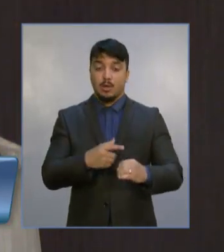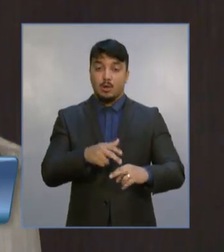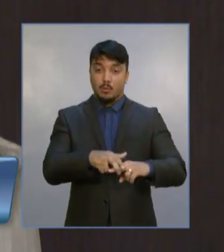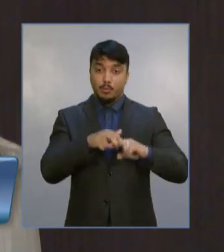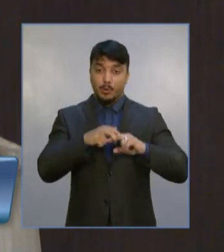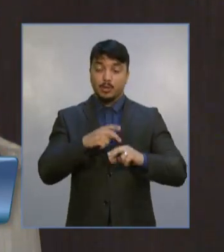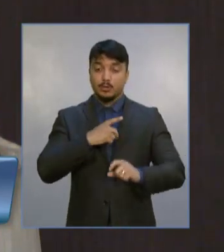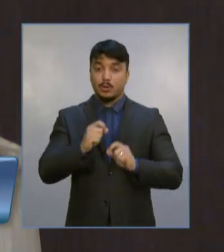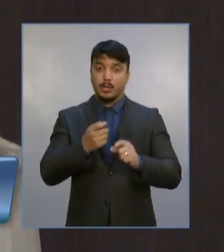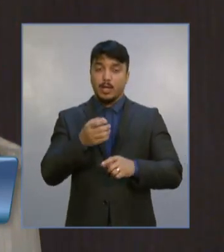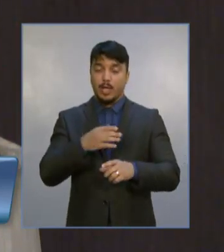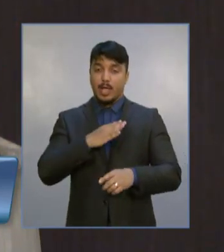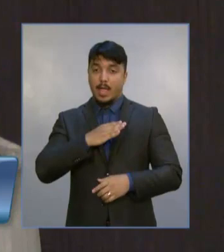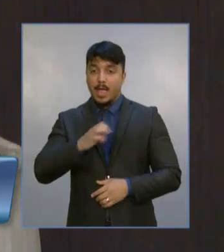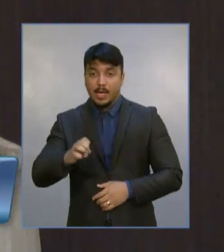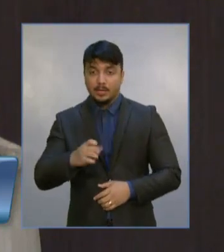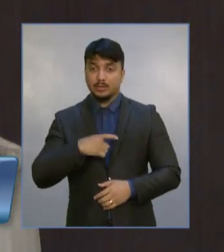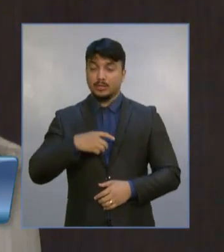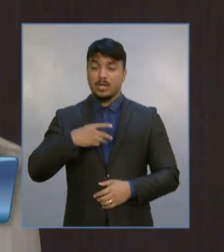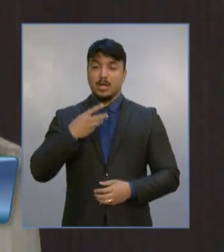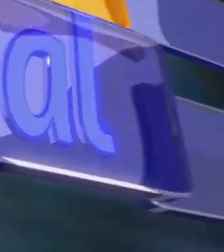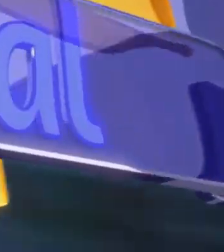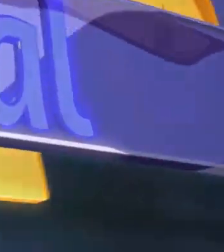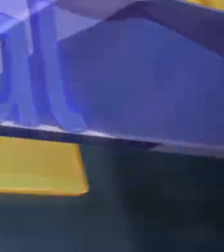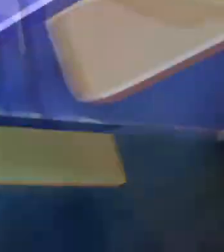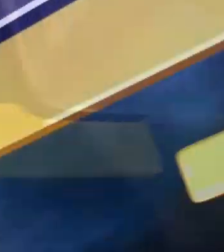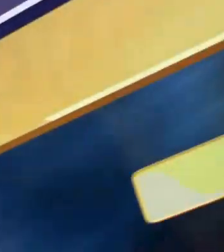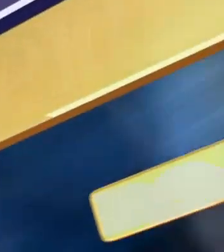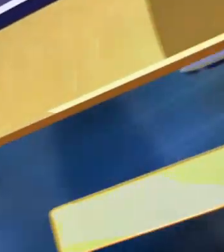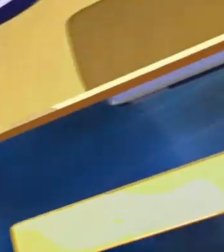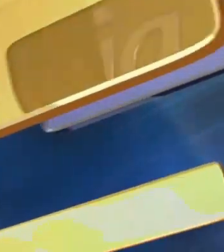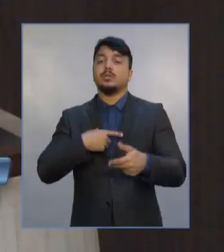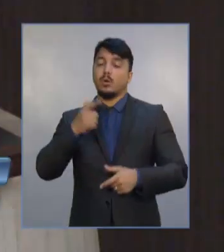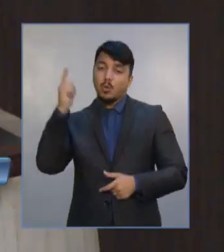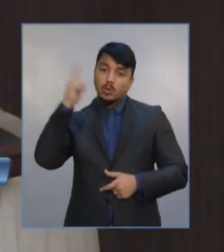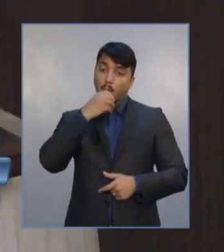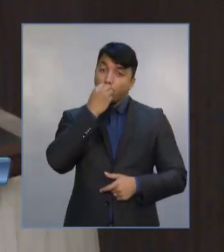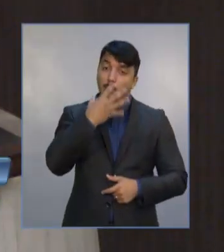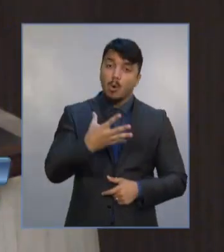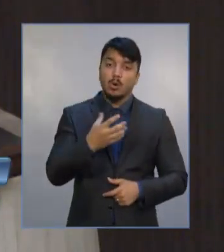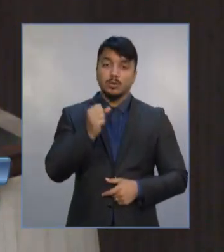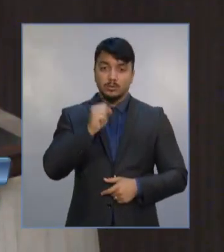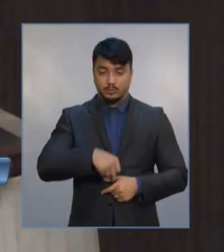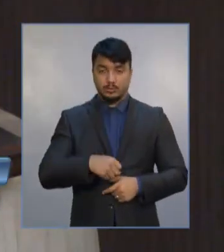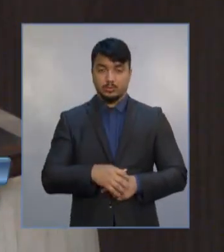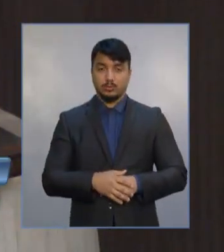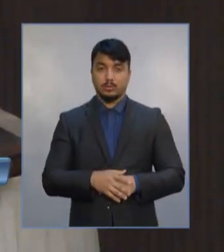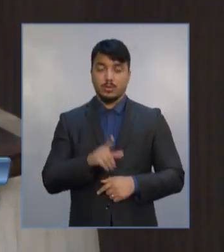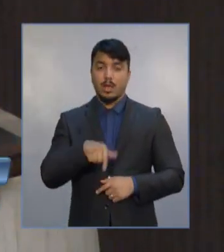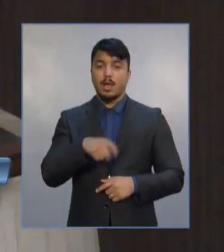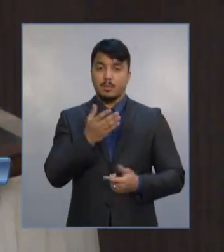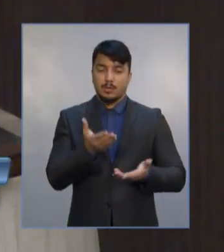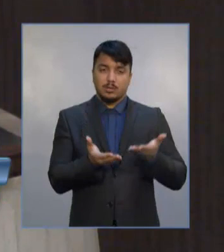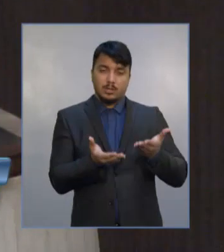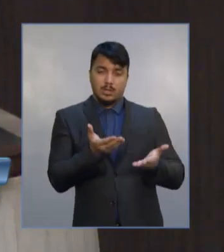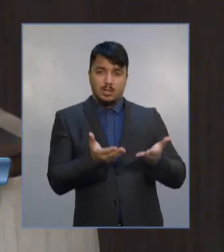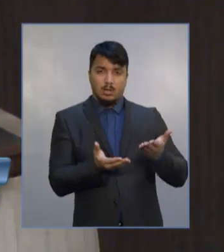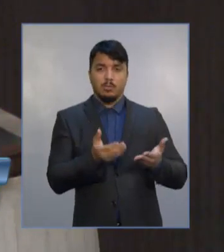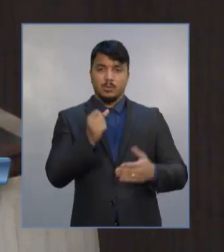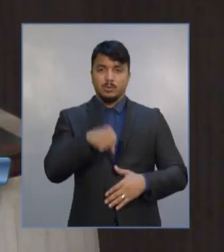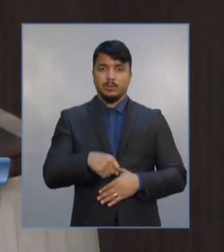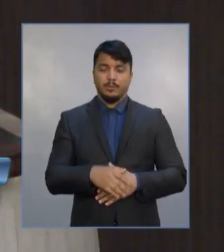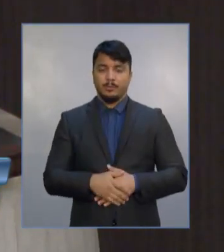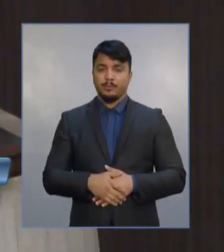suspendendo qualquer festejo alusivo à data. O deputado Carlos Felipe, do PCdoB, também se